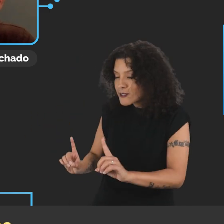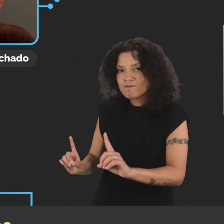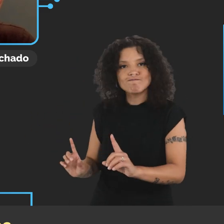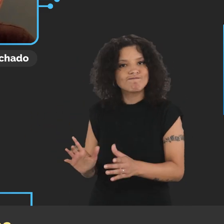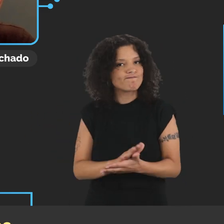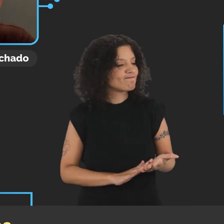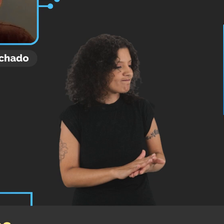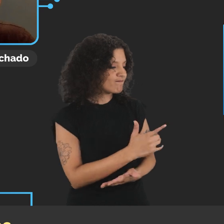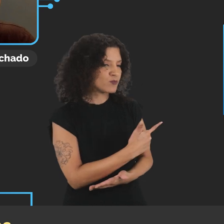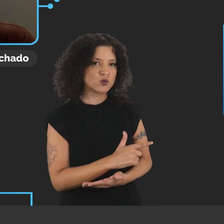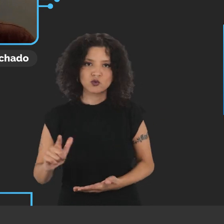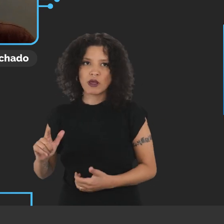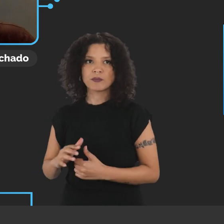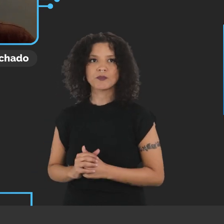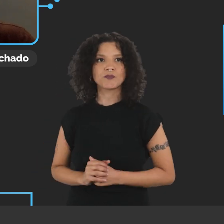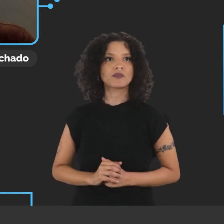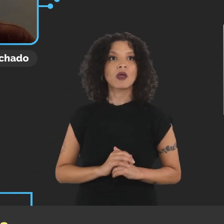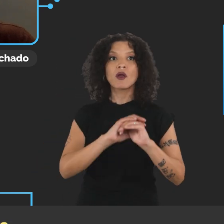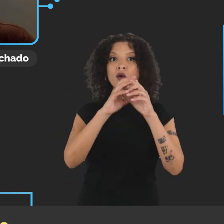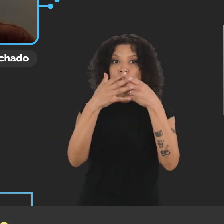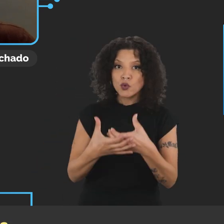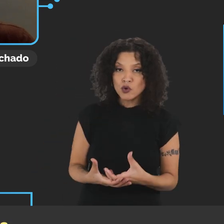mercado audiovisual.